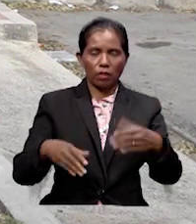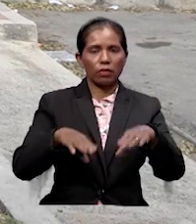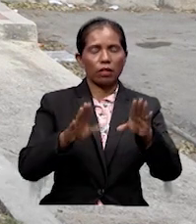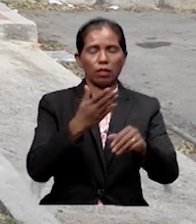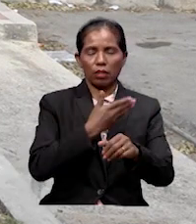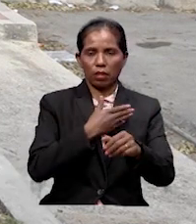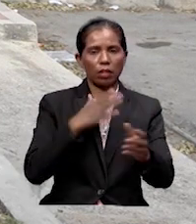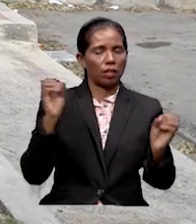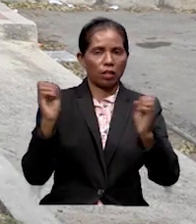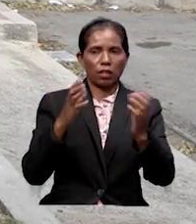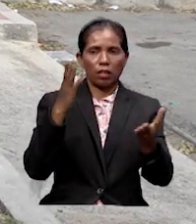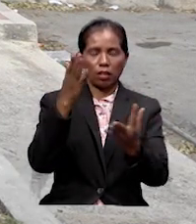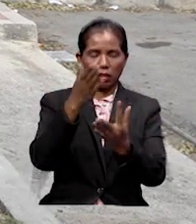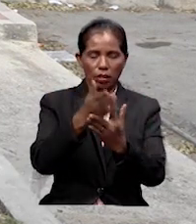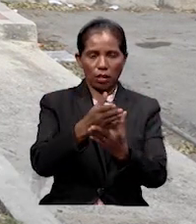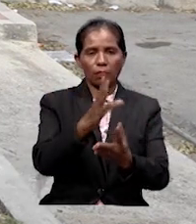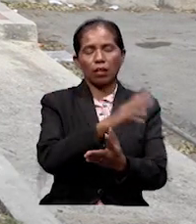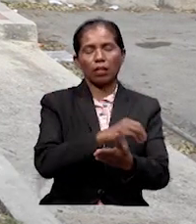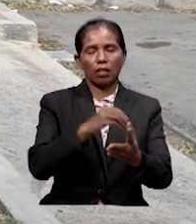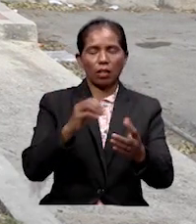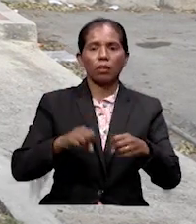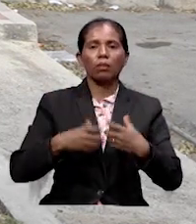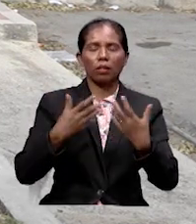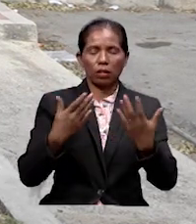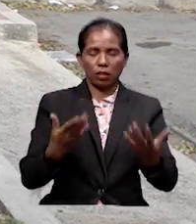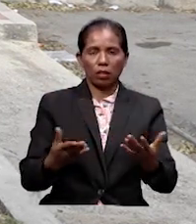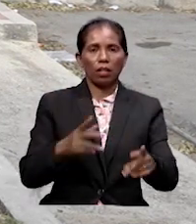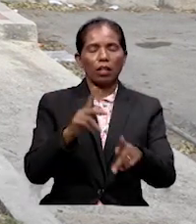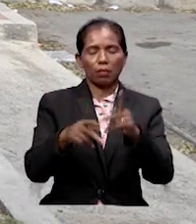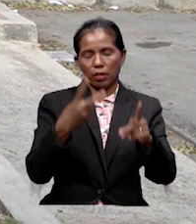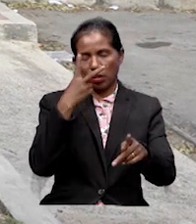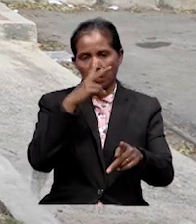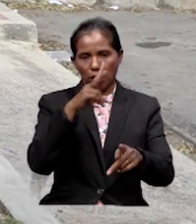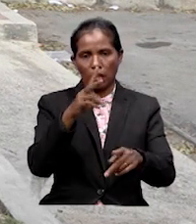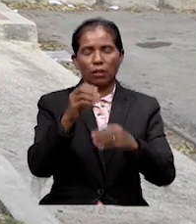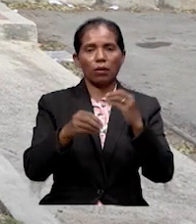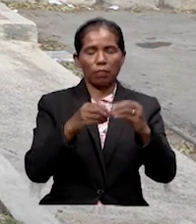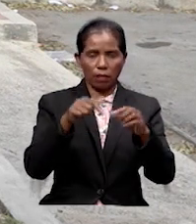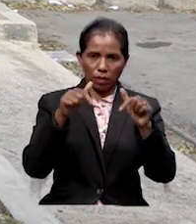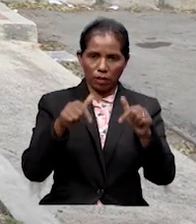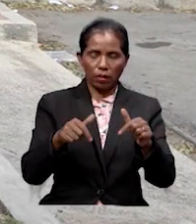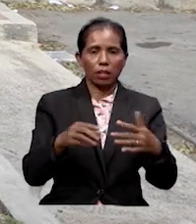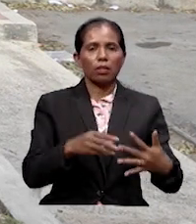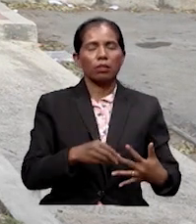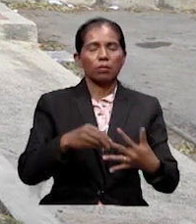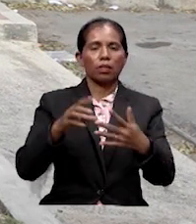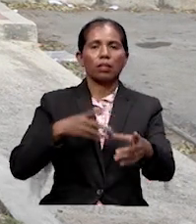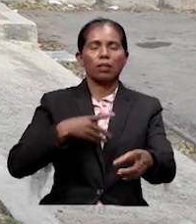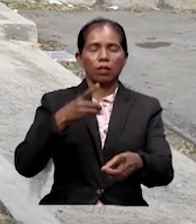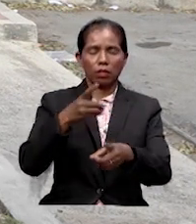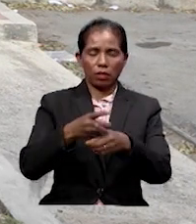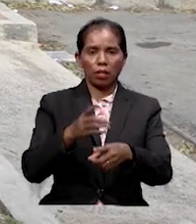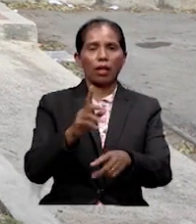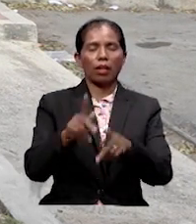nebela tama iha taxa seletivu oinsa parte relevante hareba asuntu idane liu-liu ba direitu